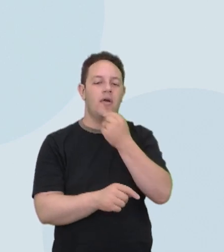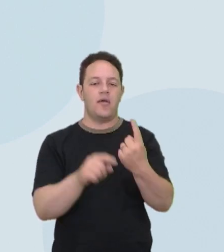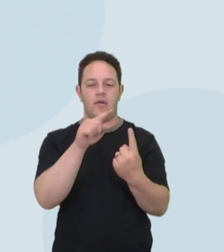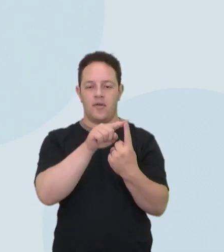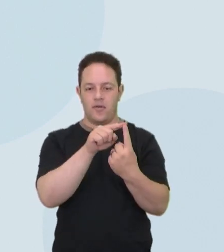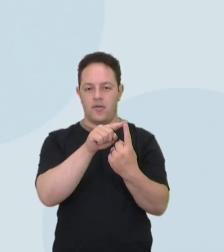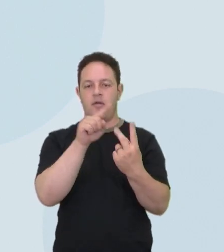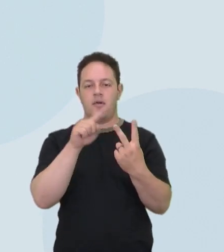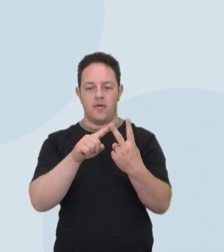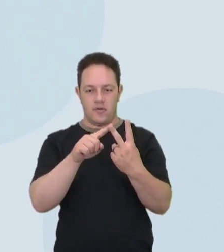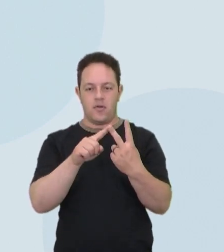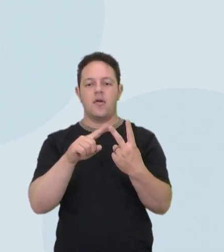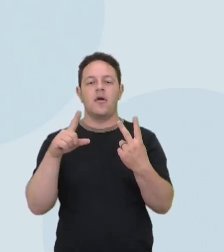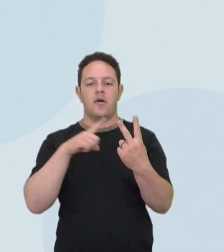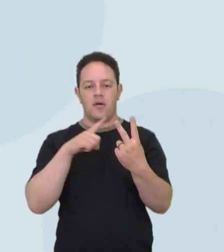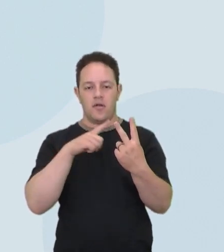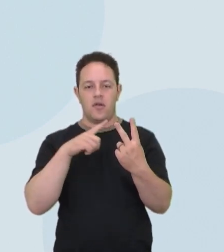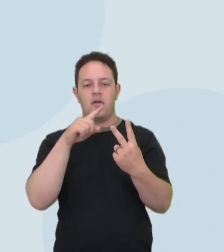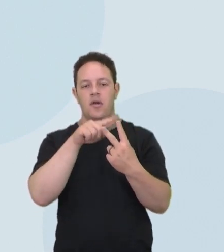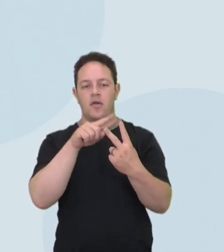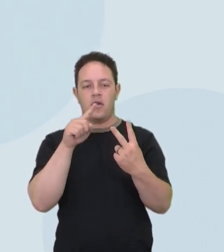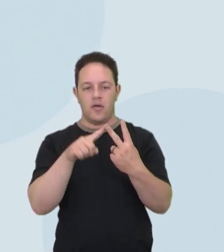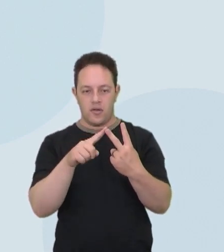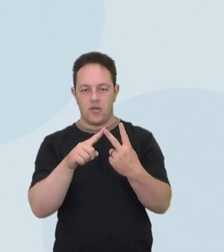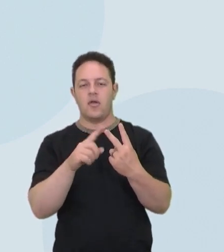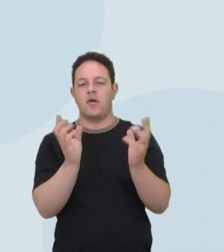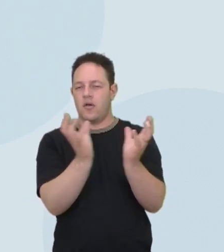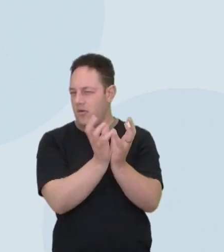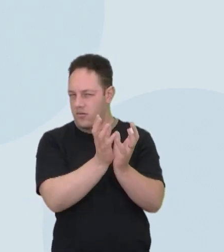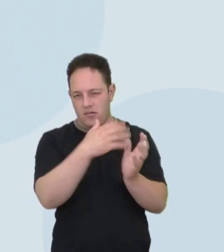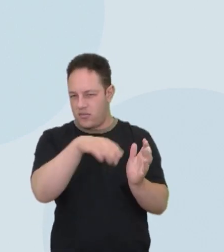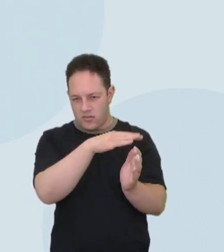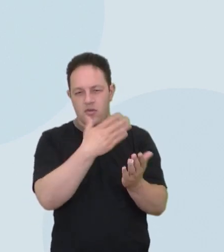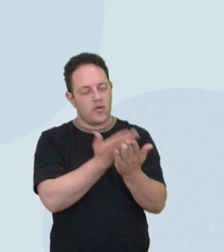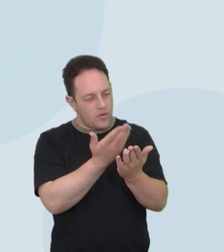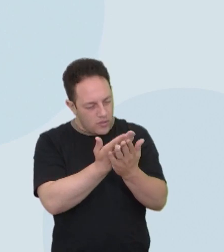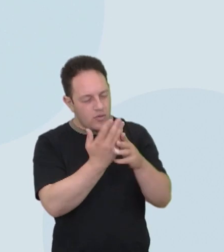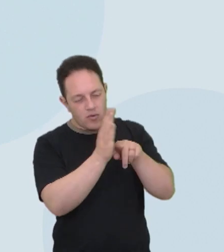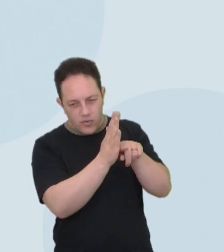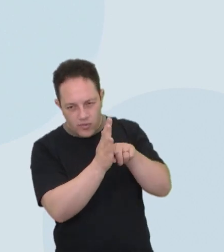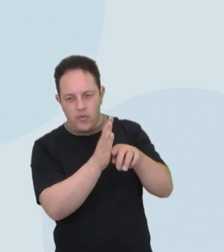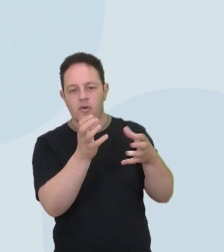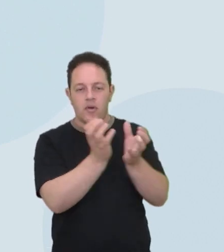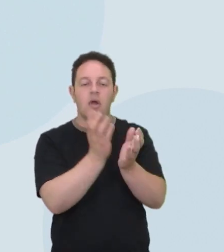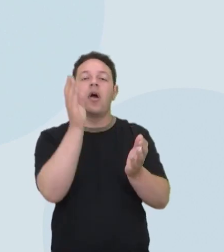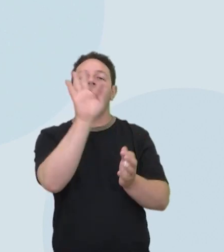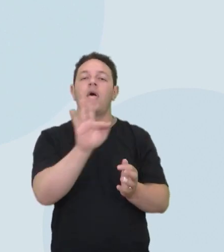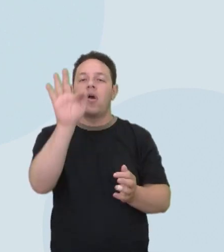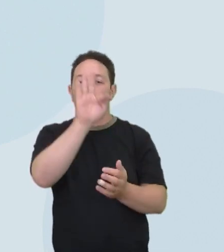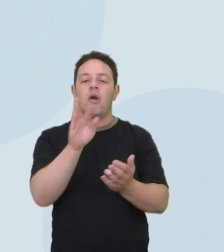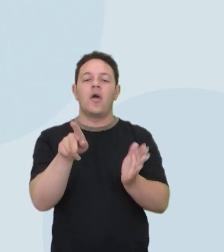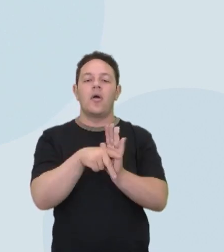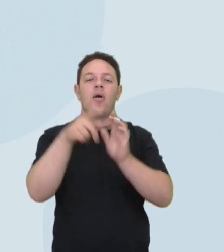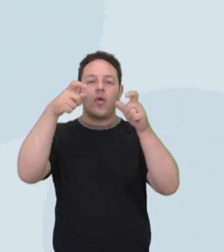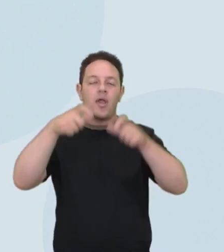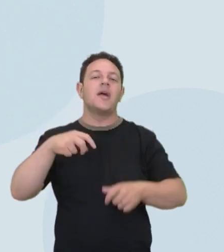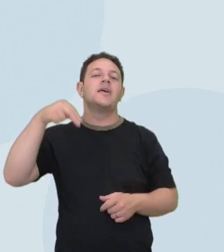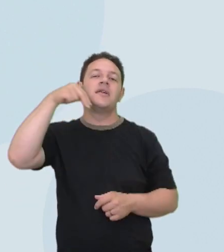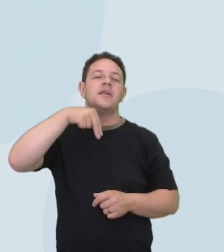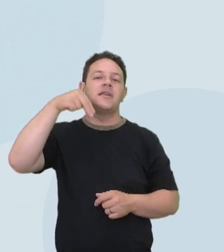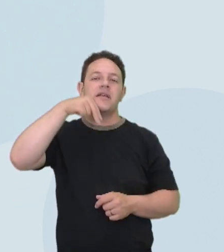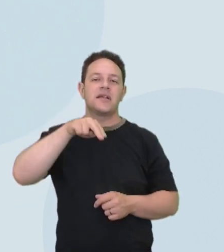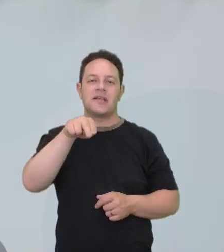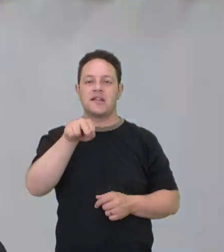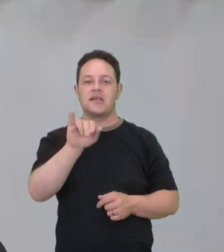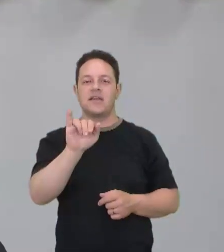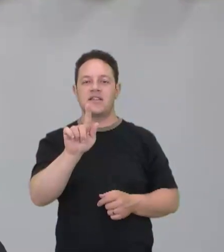artigo e realizaram, então, esses testes, eles estudam e trabalham na Universidade da Nigéria, lá na Nigéria. Então, a